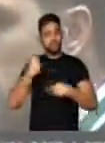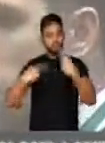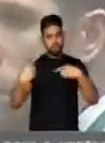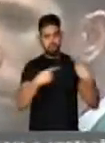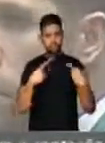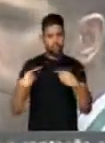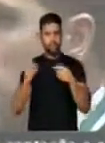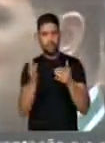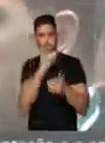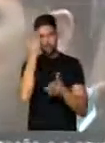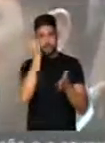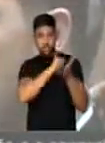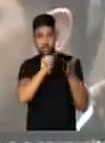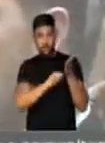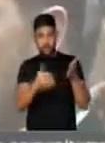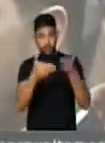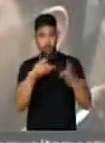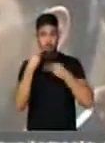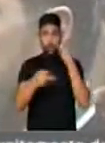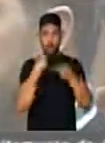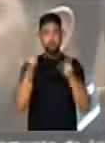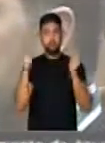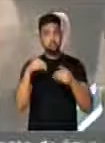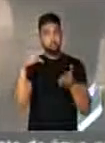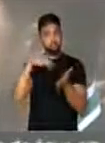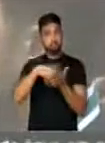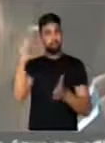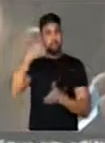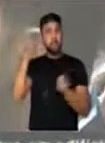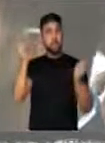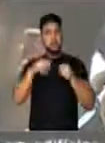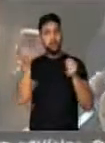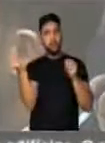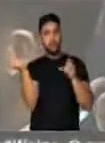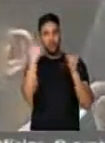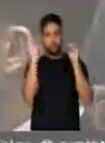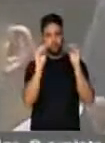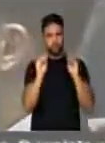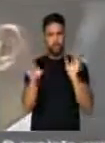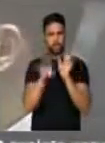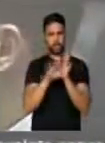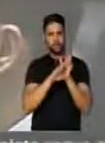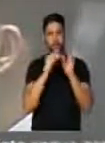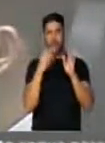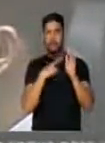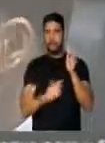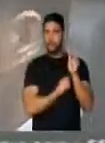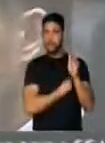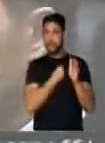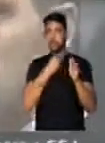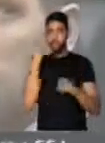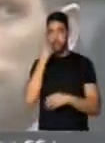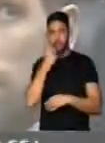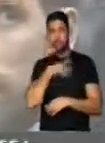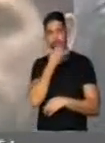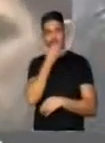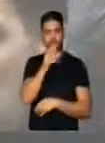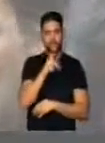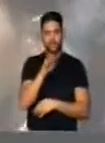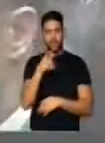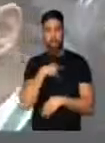discussão dos membros que se inscreveram e compondo o painel e compondo o quórum para que a gente possa fazer a sessão. Essa é a posição do PSB que